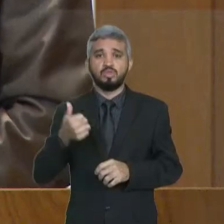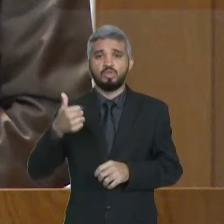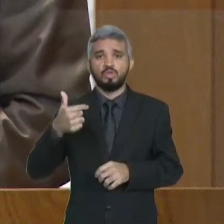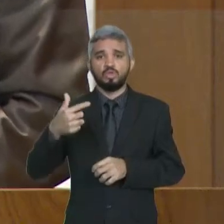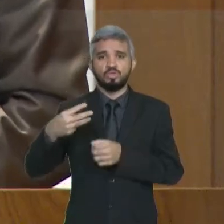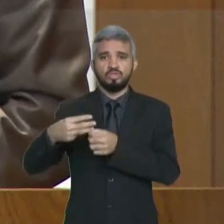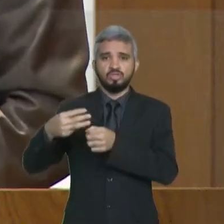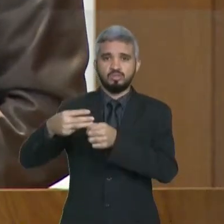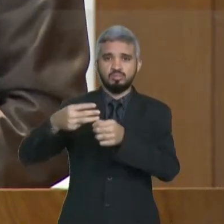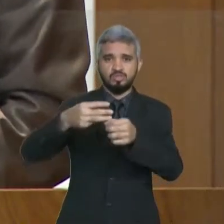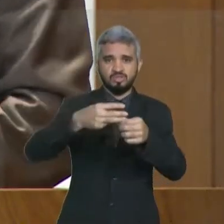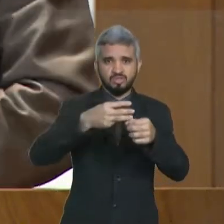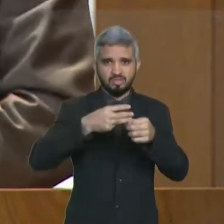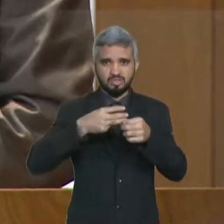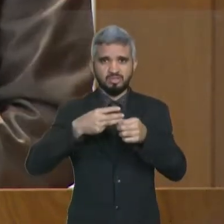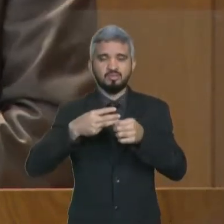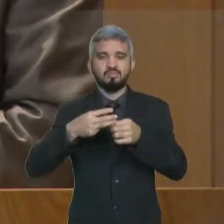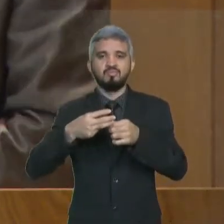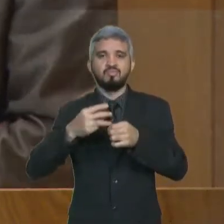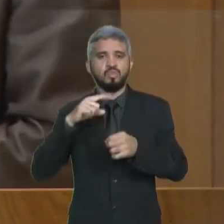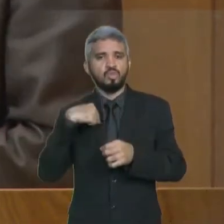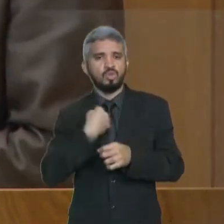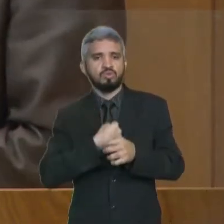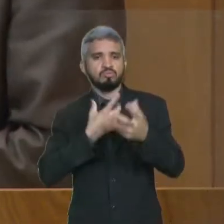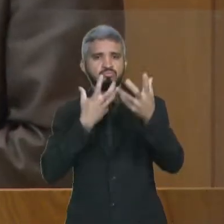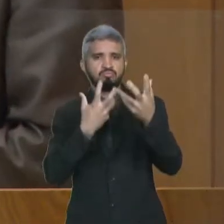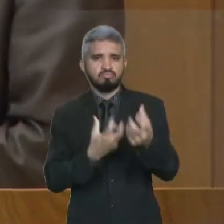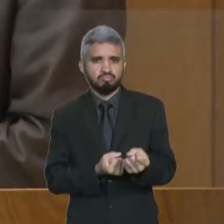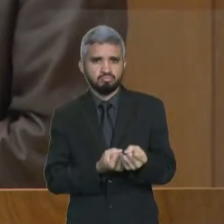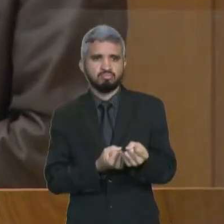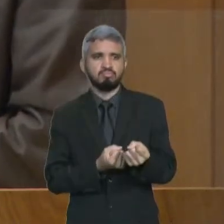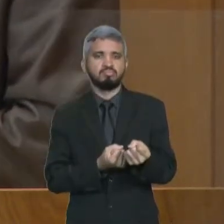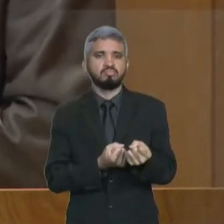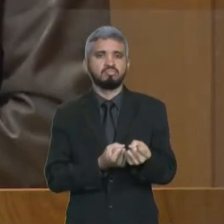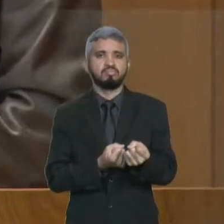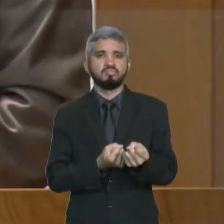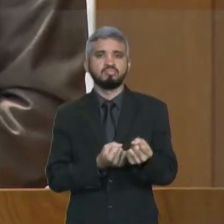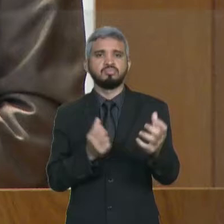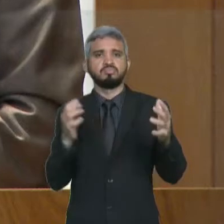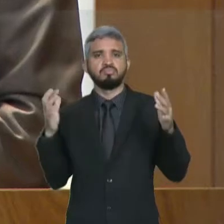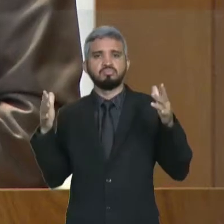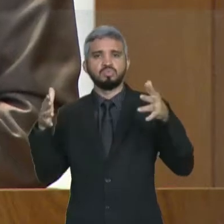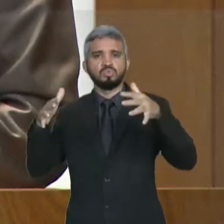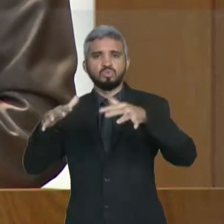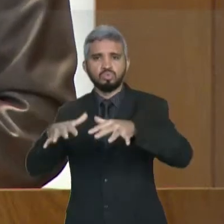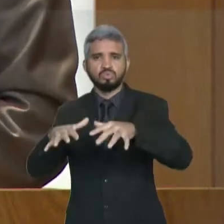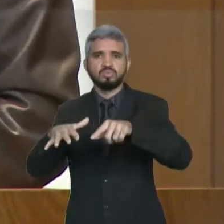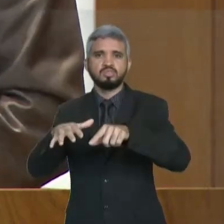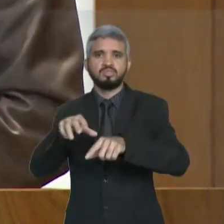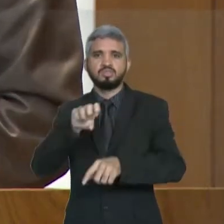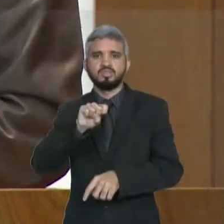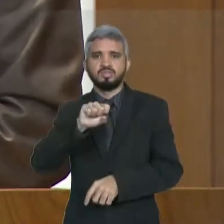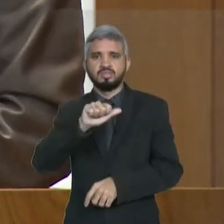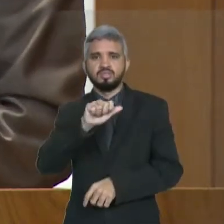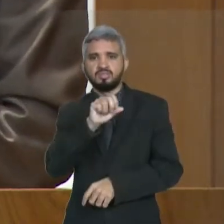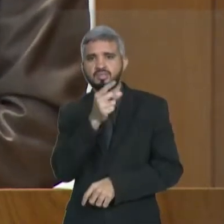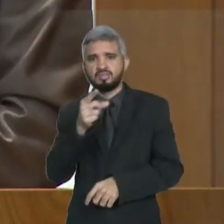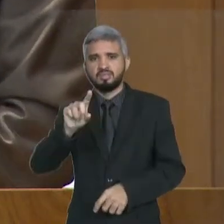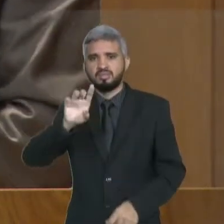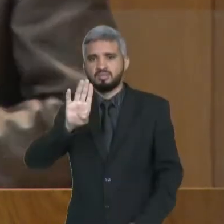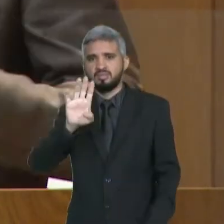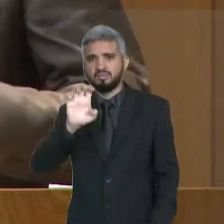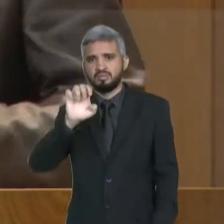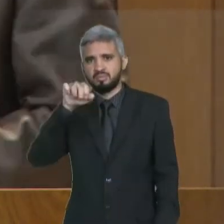encontrava com as suas direções terminamos que encerramos o encontro de São Bento com a participação da caravana